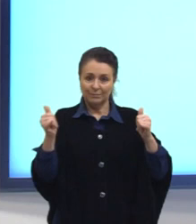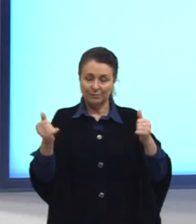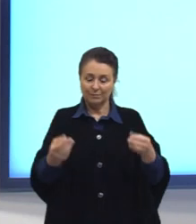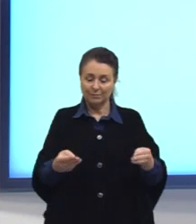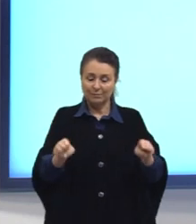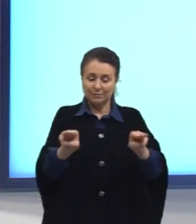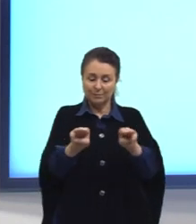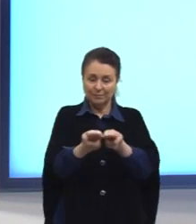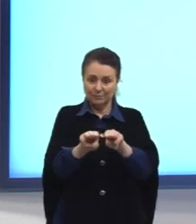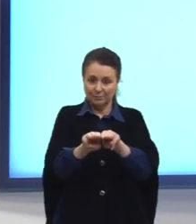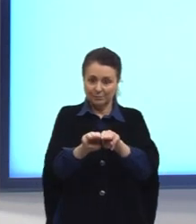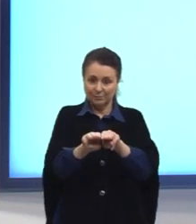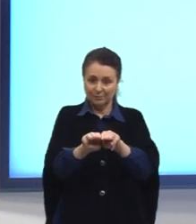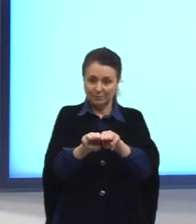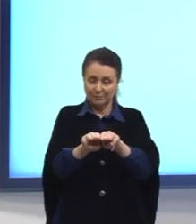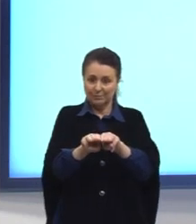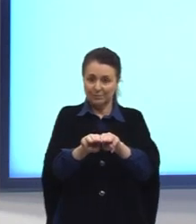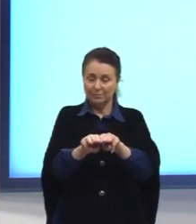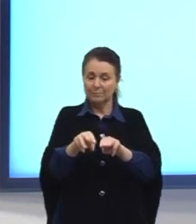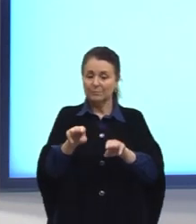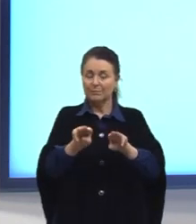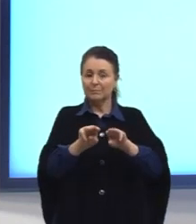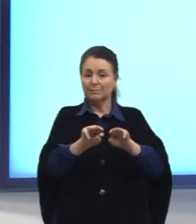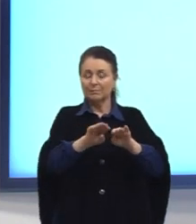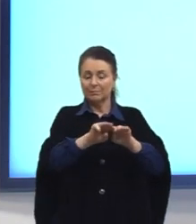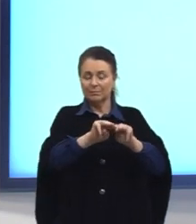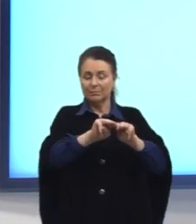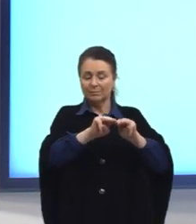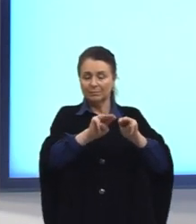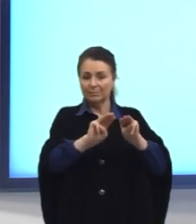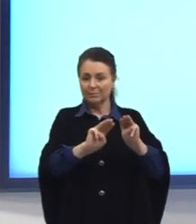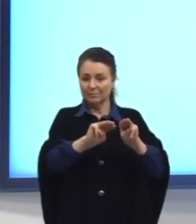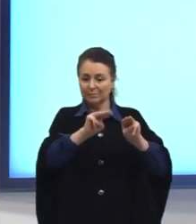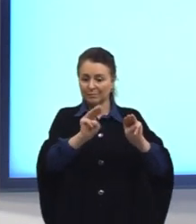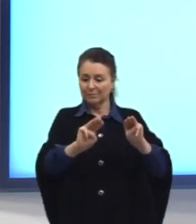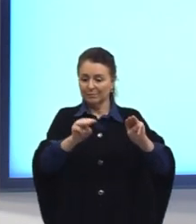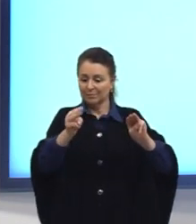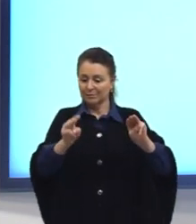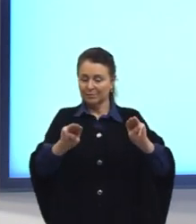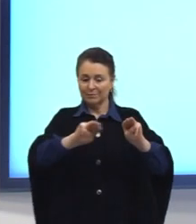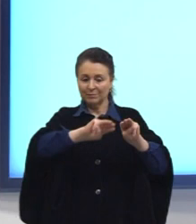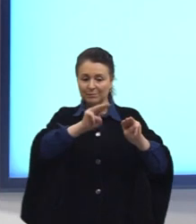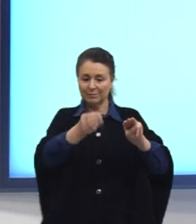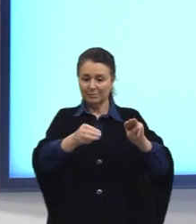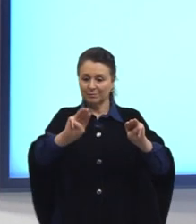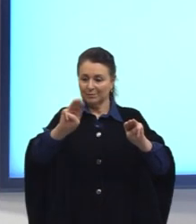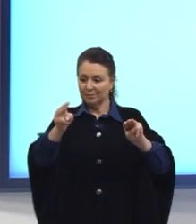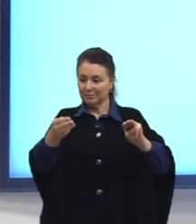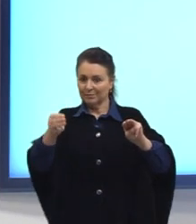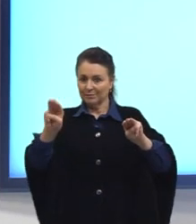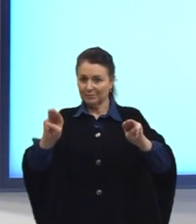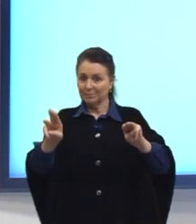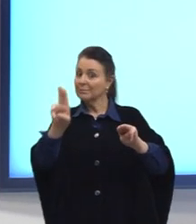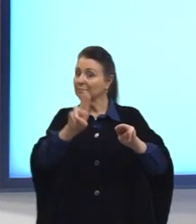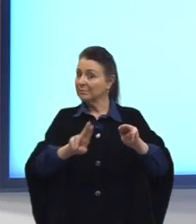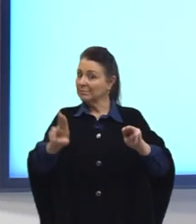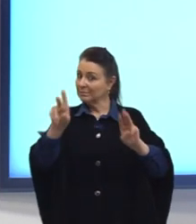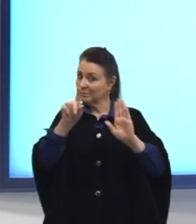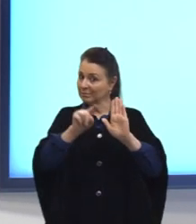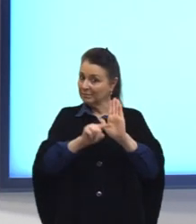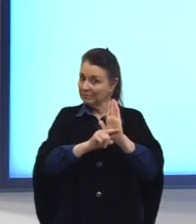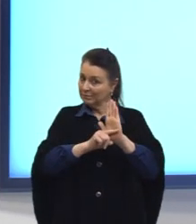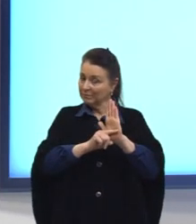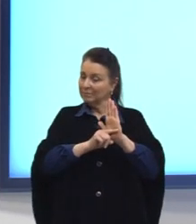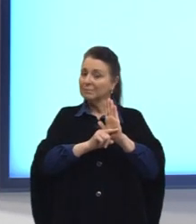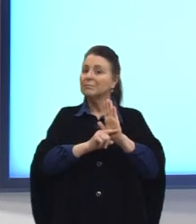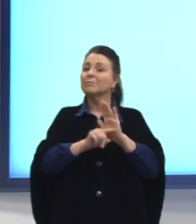magnetismo Então essas ondas elas podem ser menos familiares o nome né mas se elas